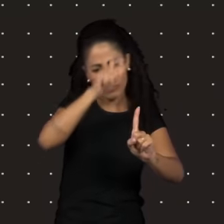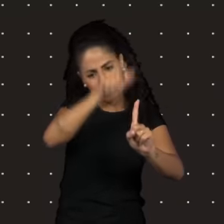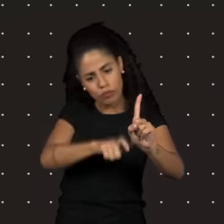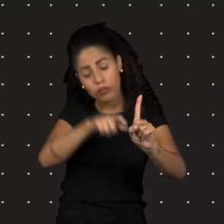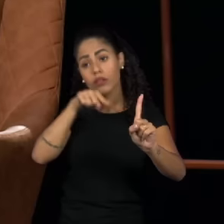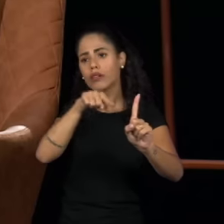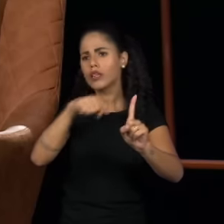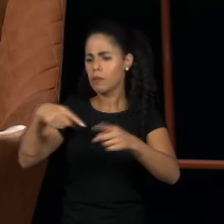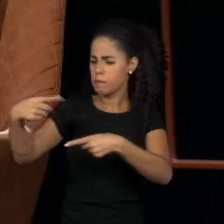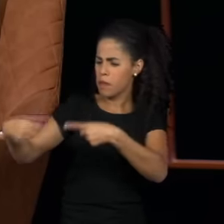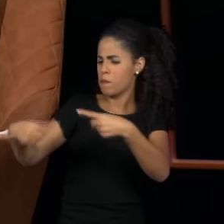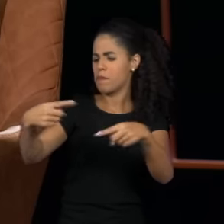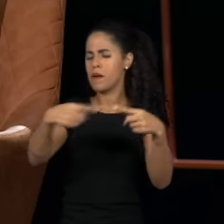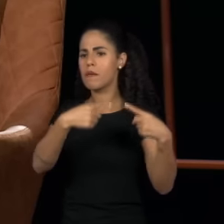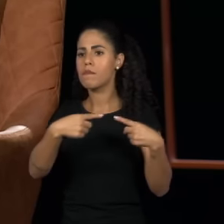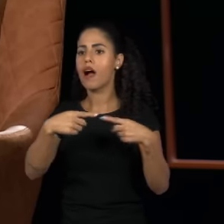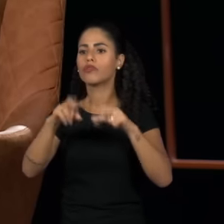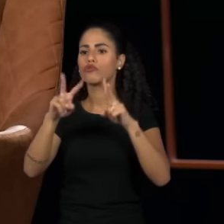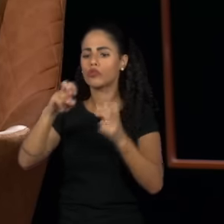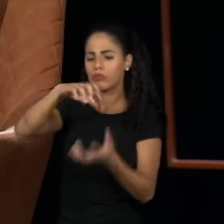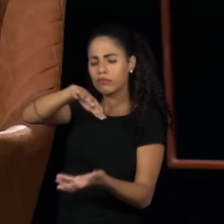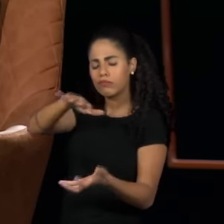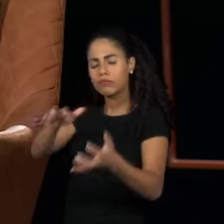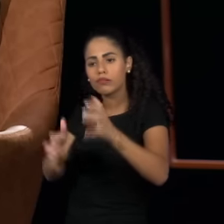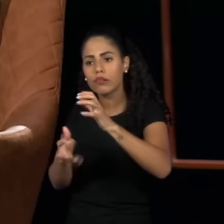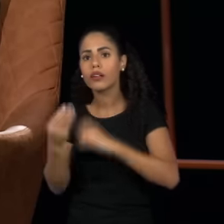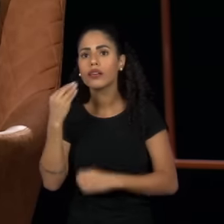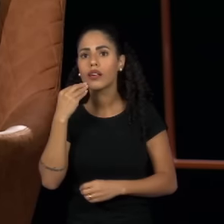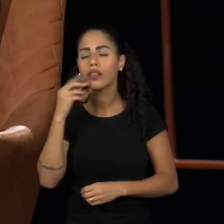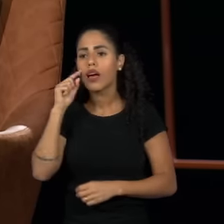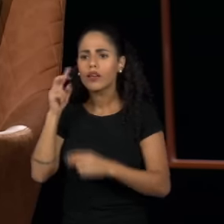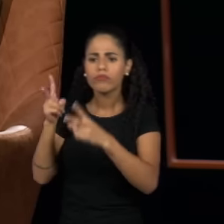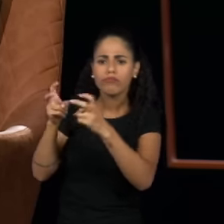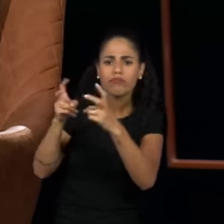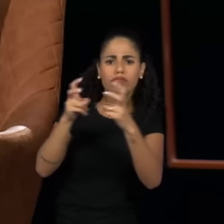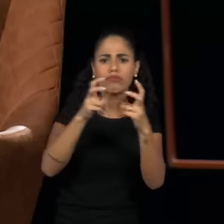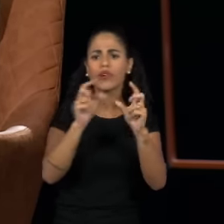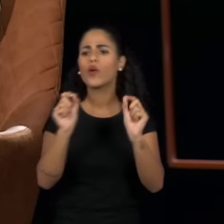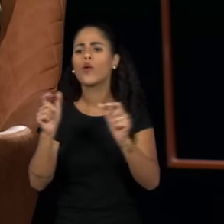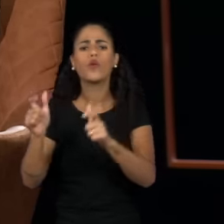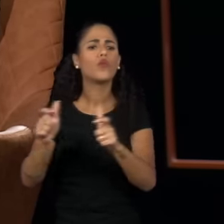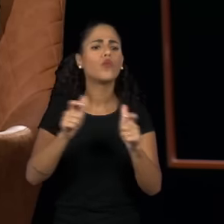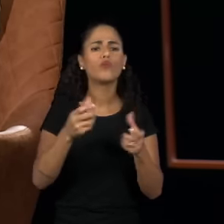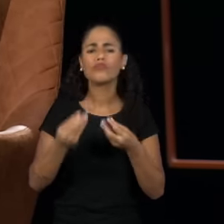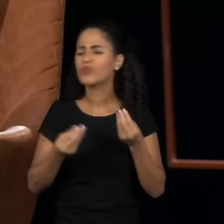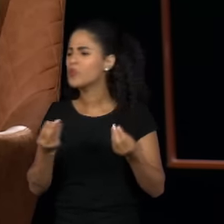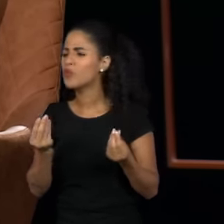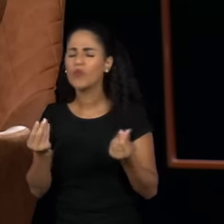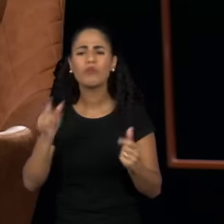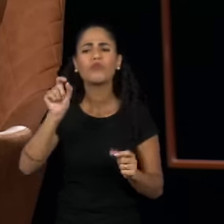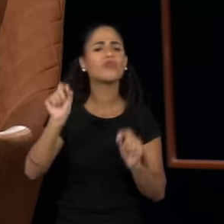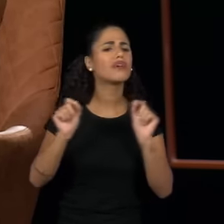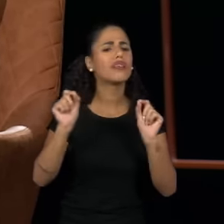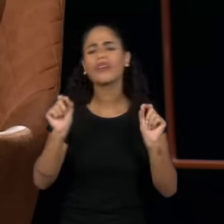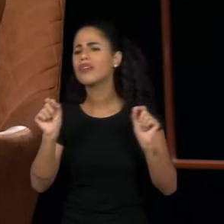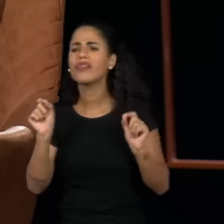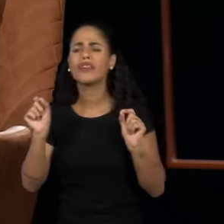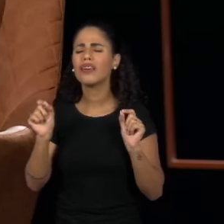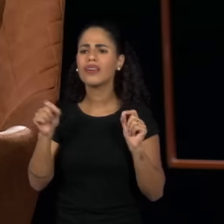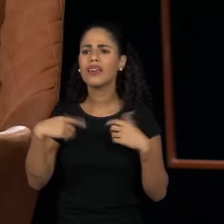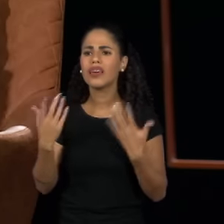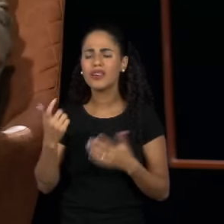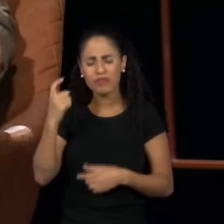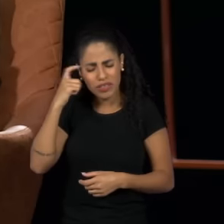lugar político da revolucionária, eu não conseguia ver aonde ela estava, sabe? Eu não conseguia palpar